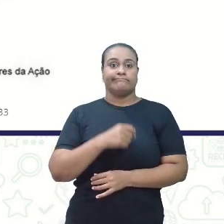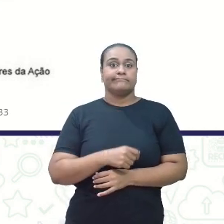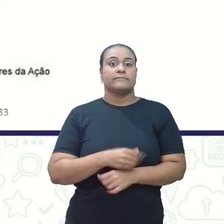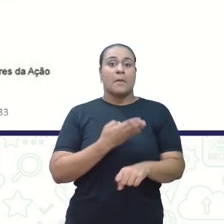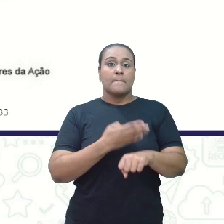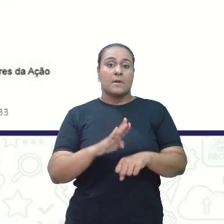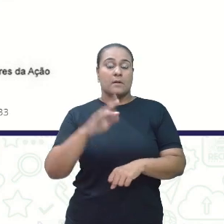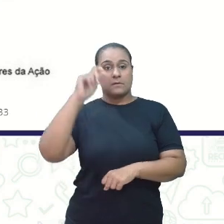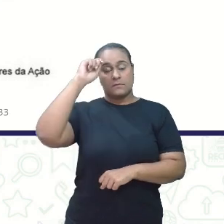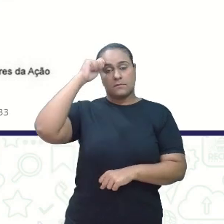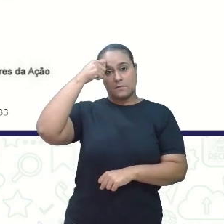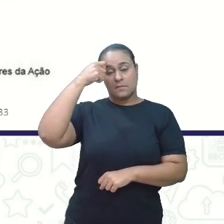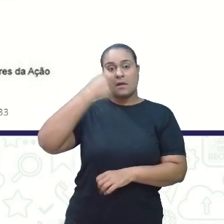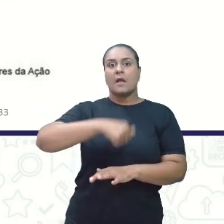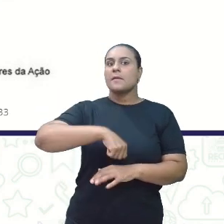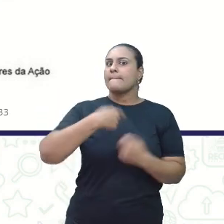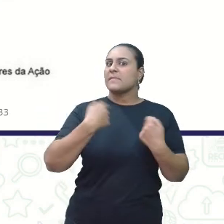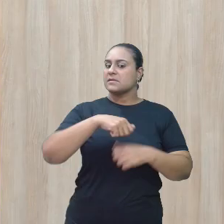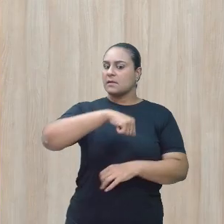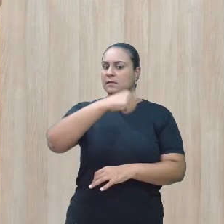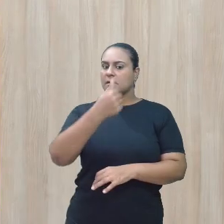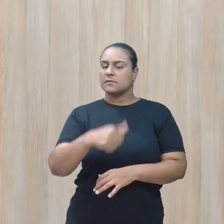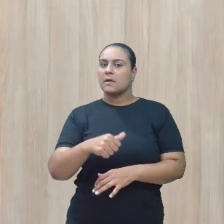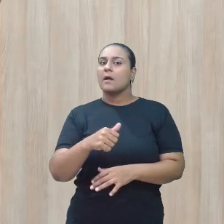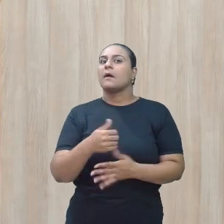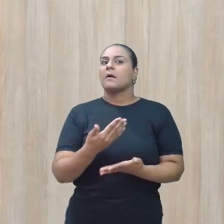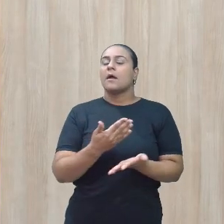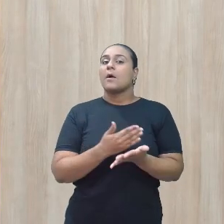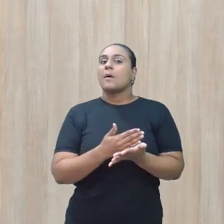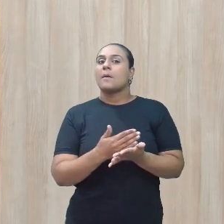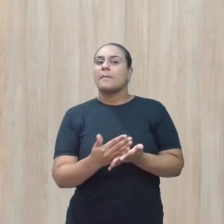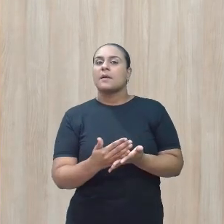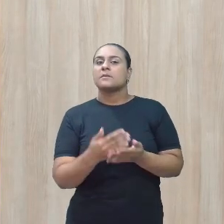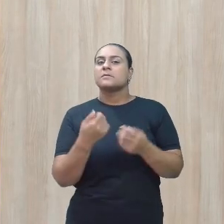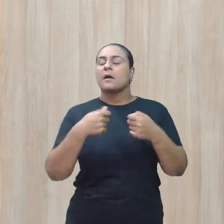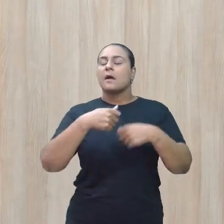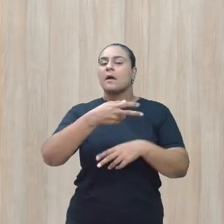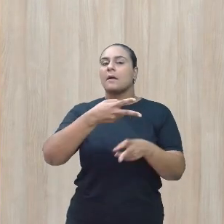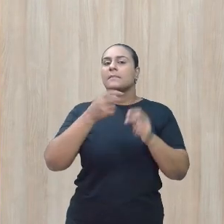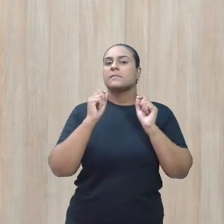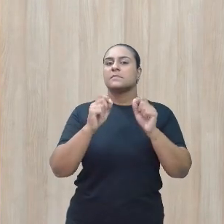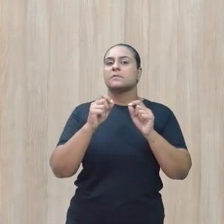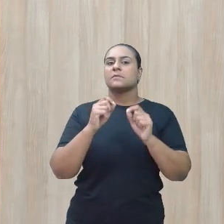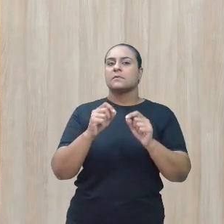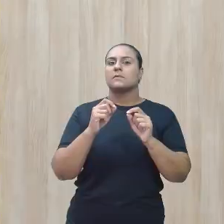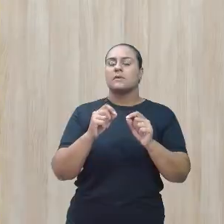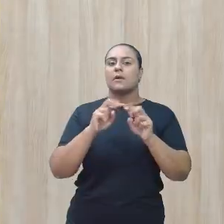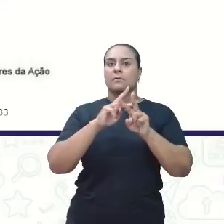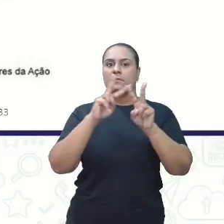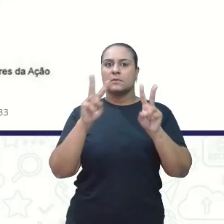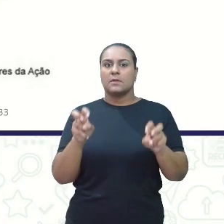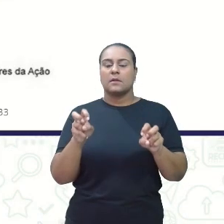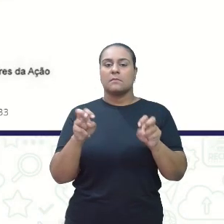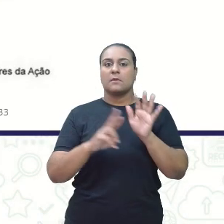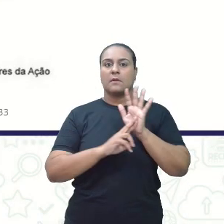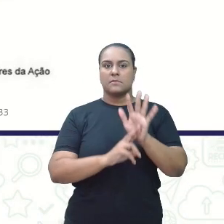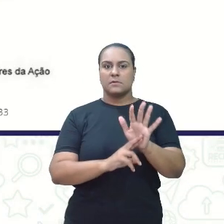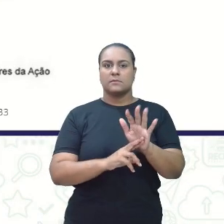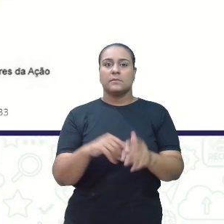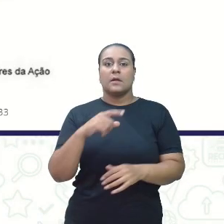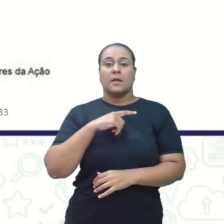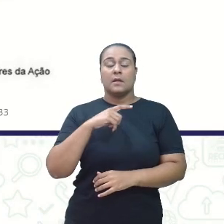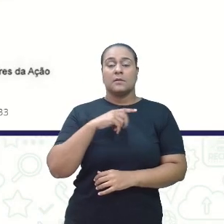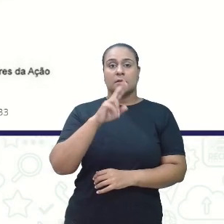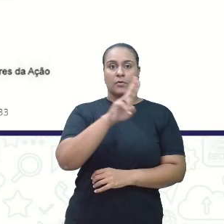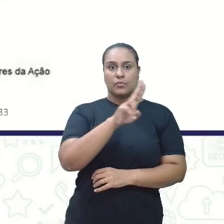esse tipo de coisa, porque a gente começa a perceber a questão da representatividade, né? Ali a gente tem o título, como eu tinha